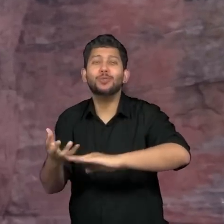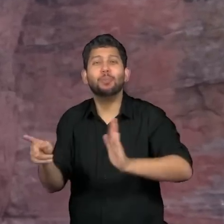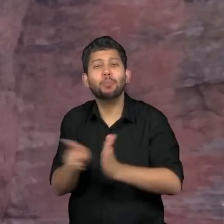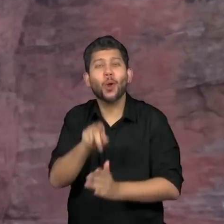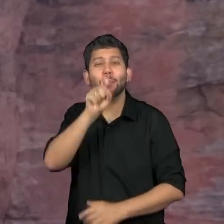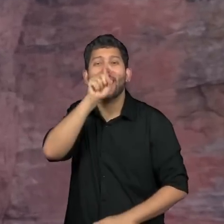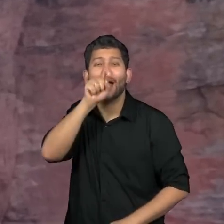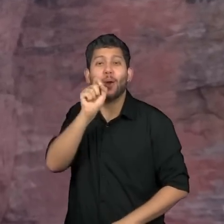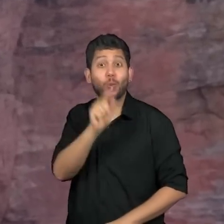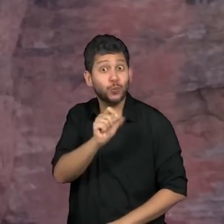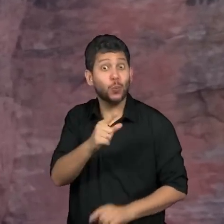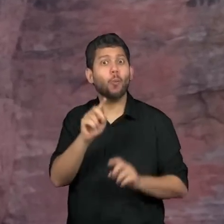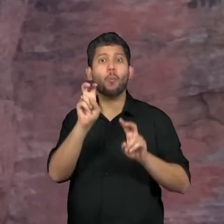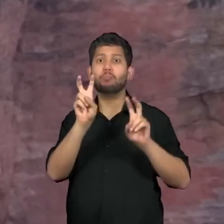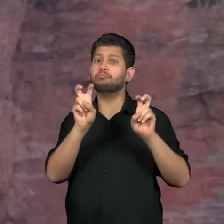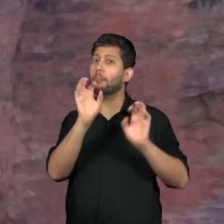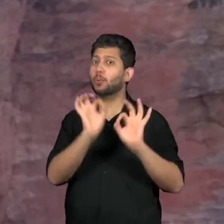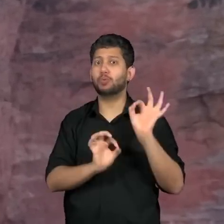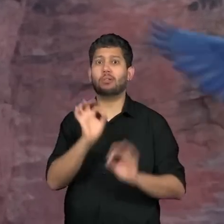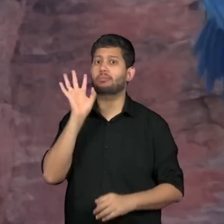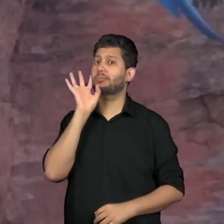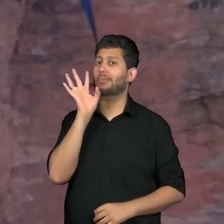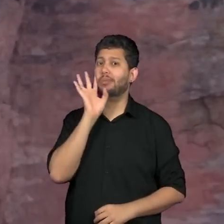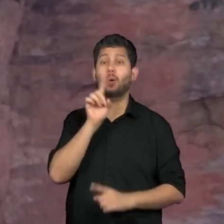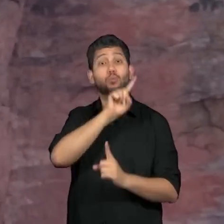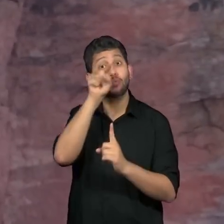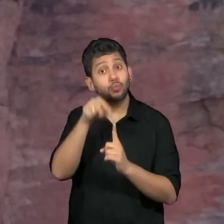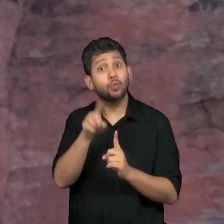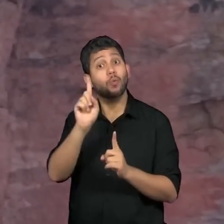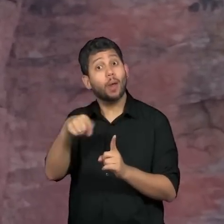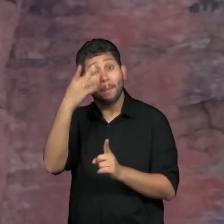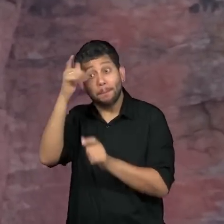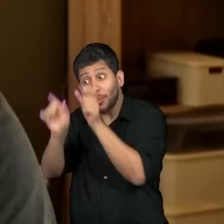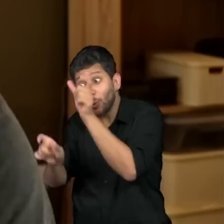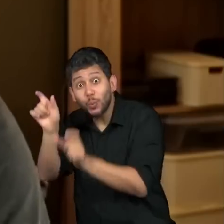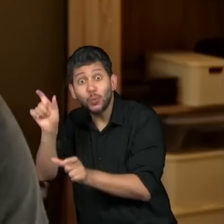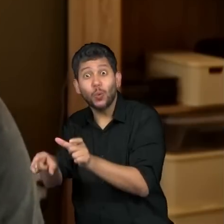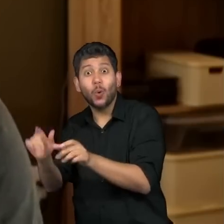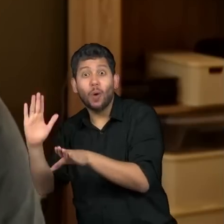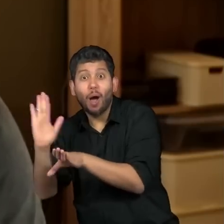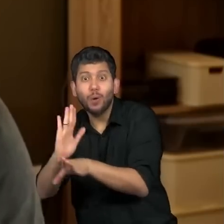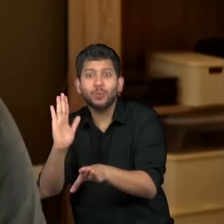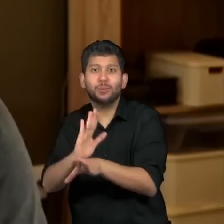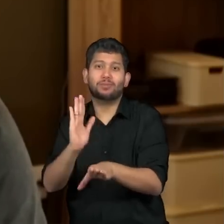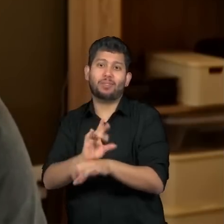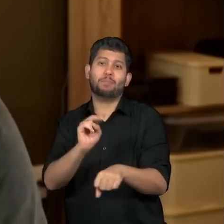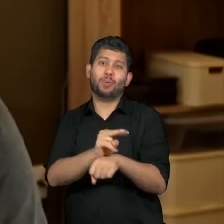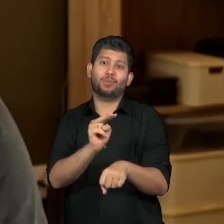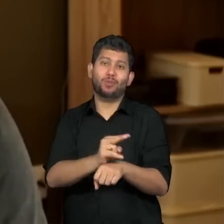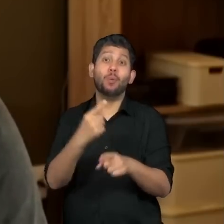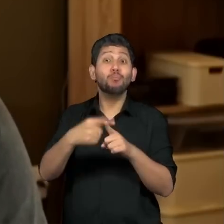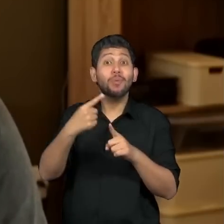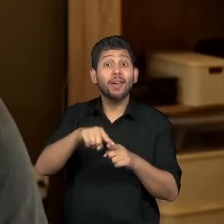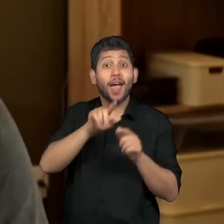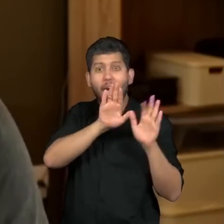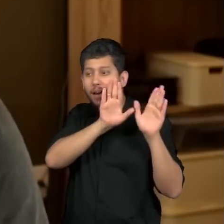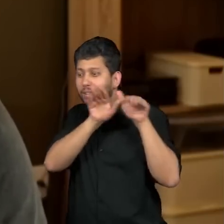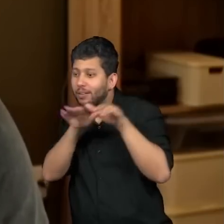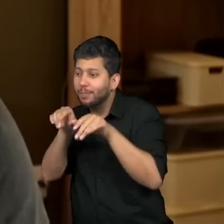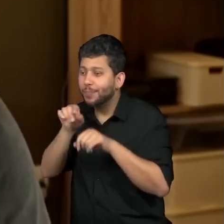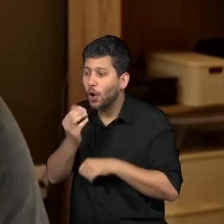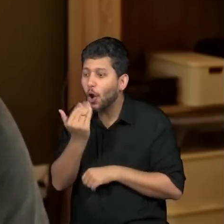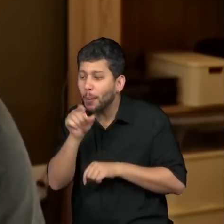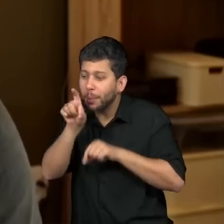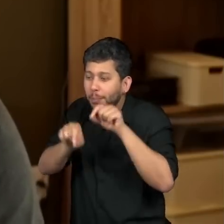projeto muito legal, que visa trabalhar com a comunidade nas áreas onde essas aves se alimentam,